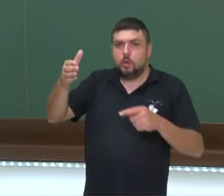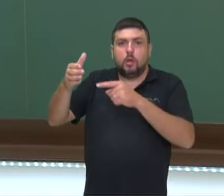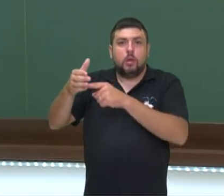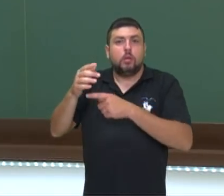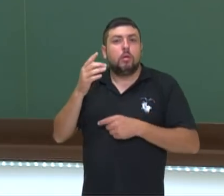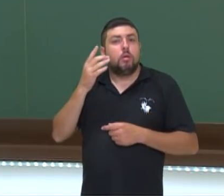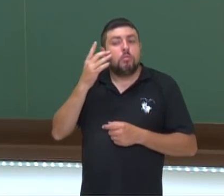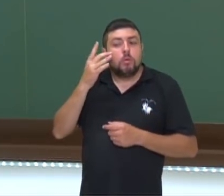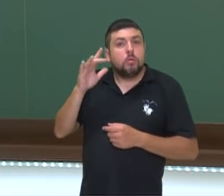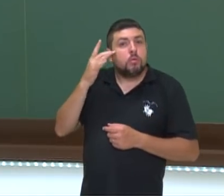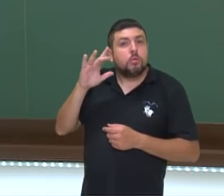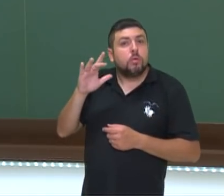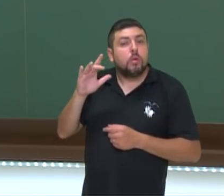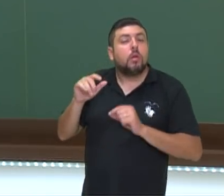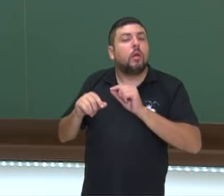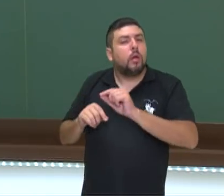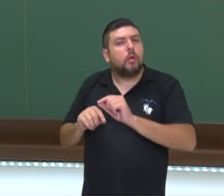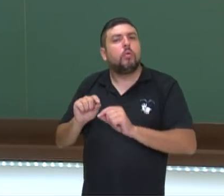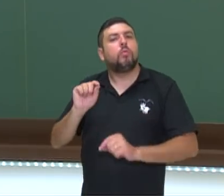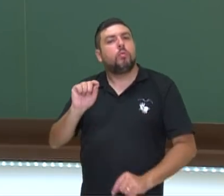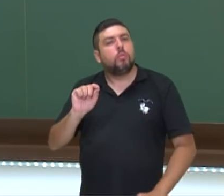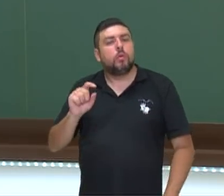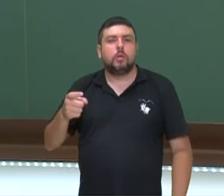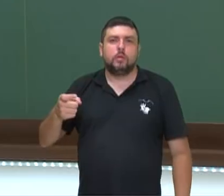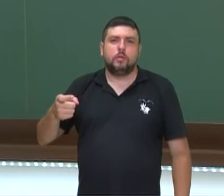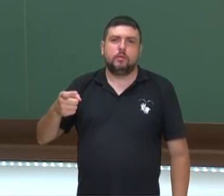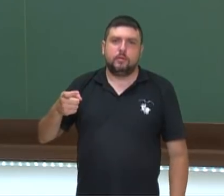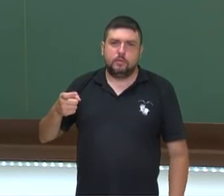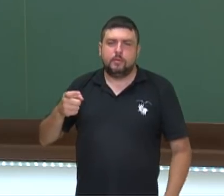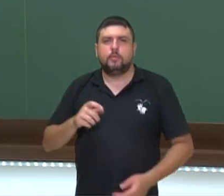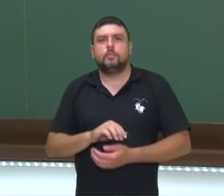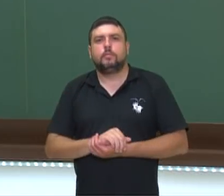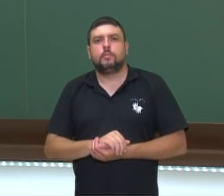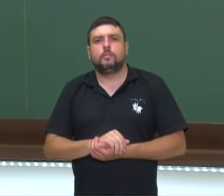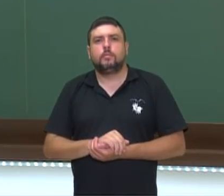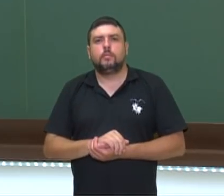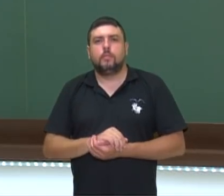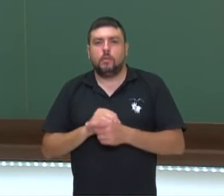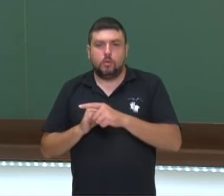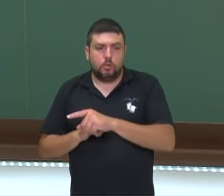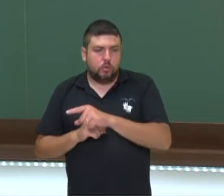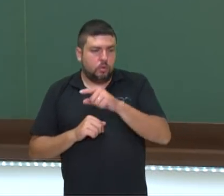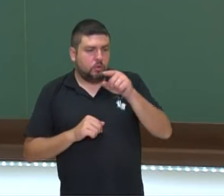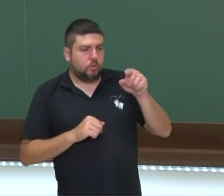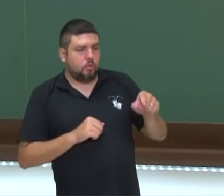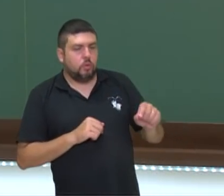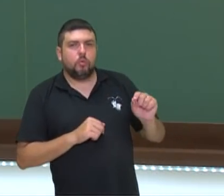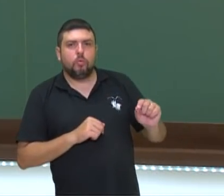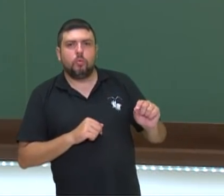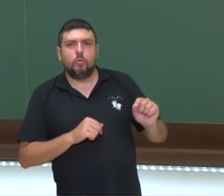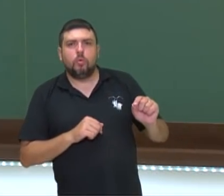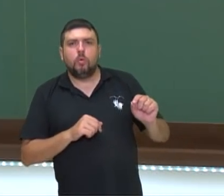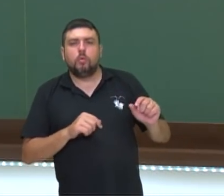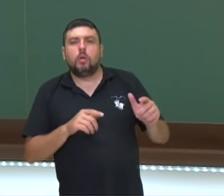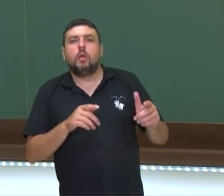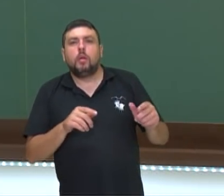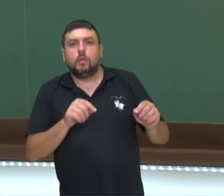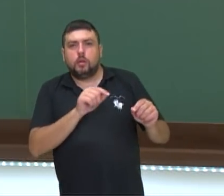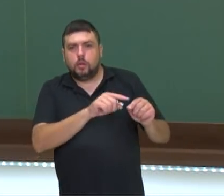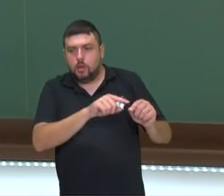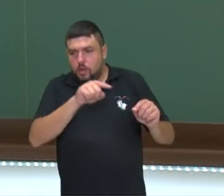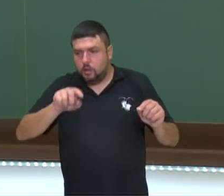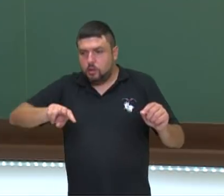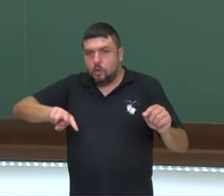sabe, a gente chama de x, né? Nossa incógnita. E aqui o outro lado vai ter o dobro do